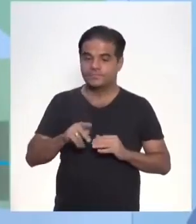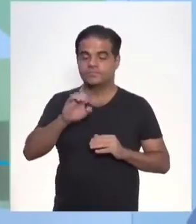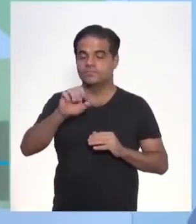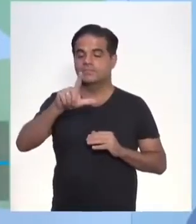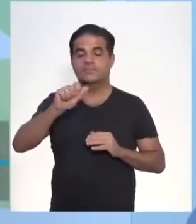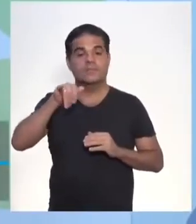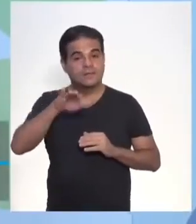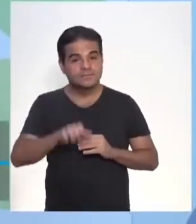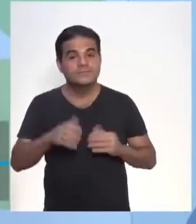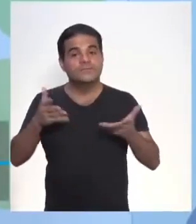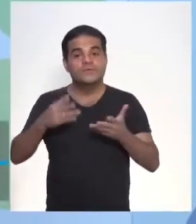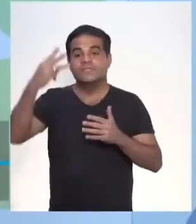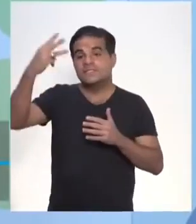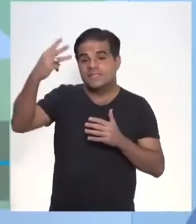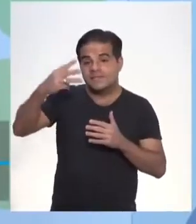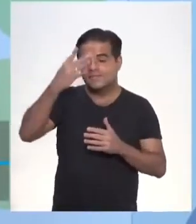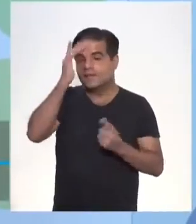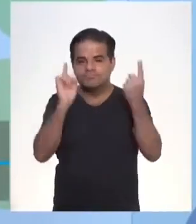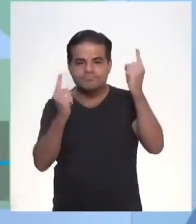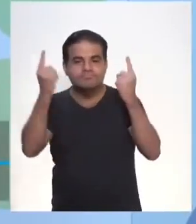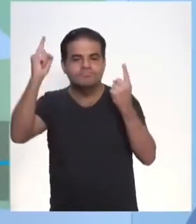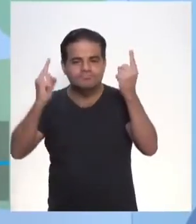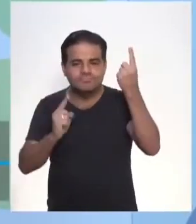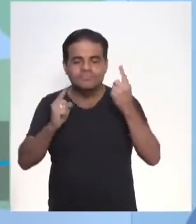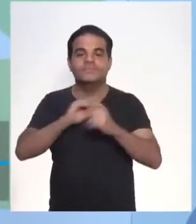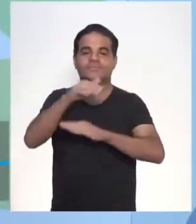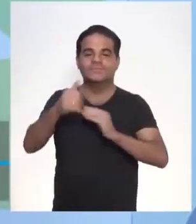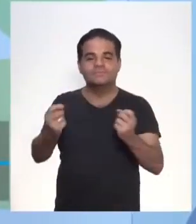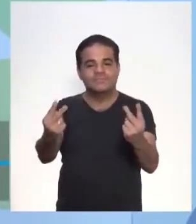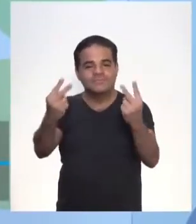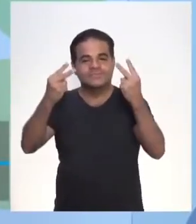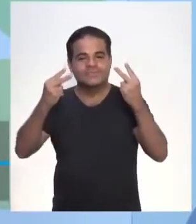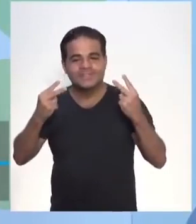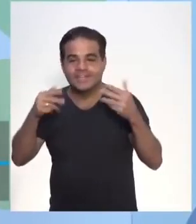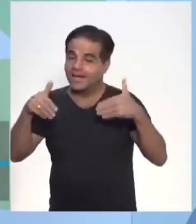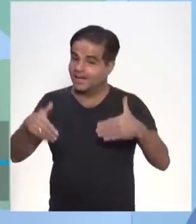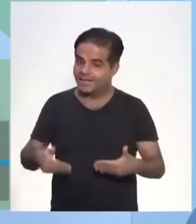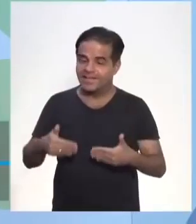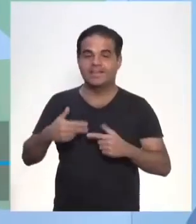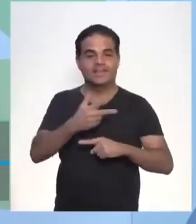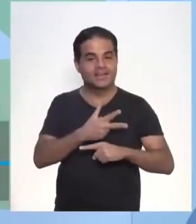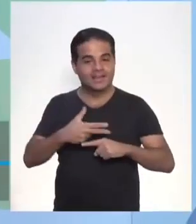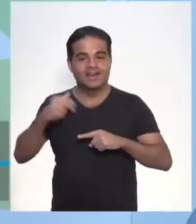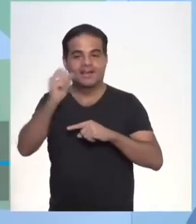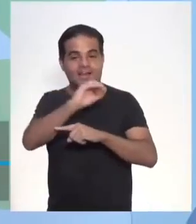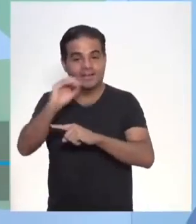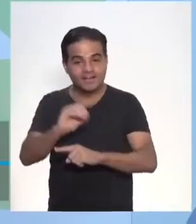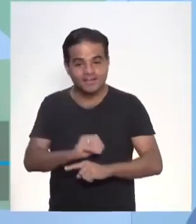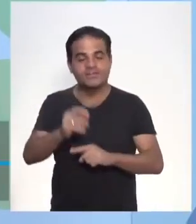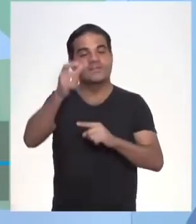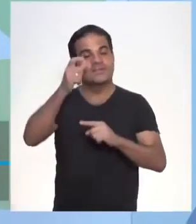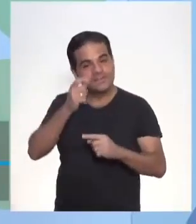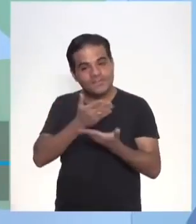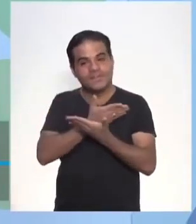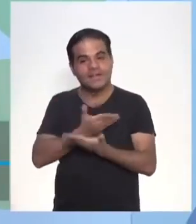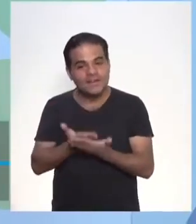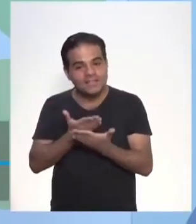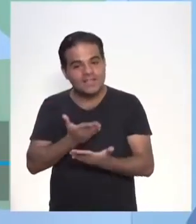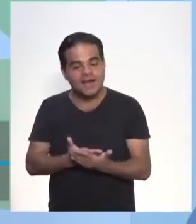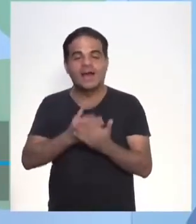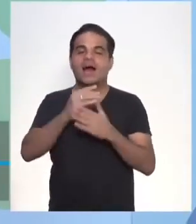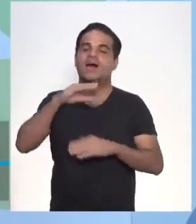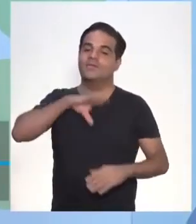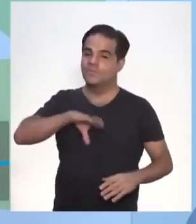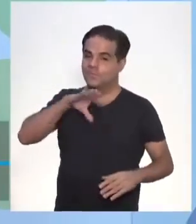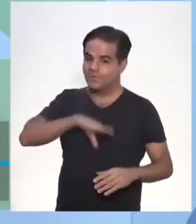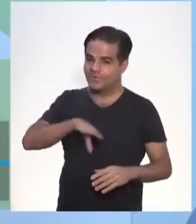Elaine. Hoje, terça-feira de carnaval, todo mundo aqui com bloco no CMSP para assistir essa aula de língua portuguesa.